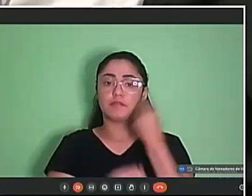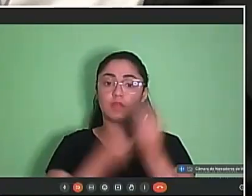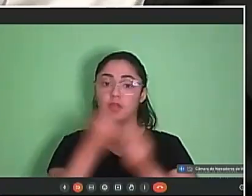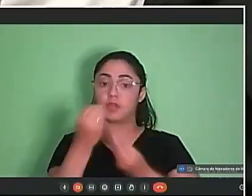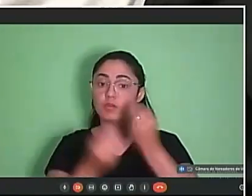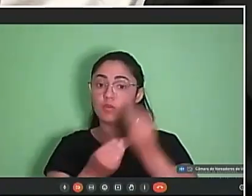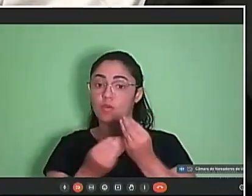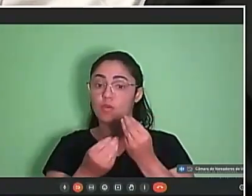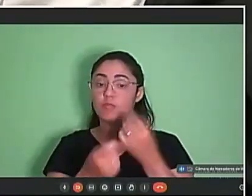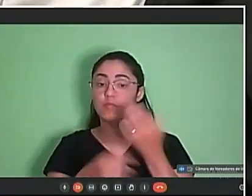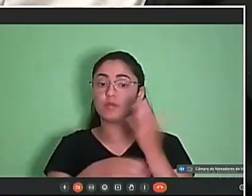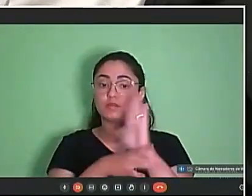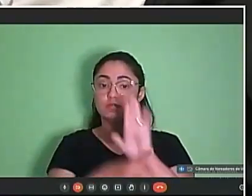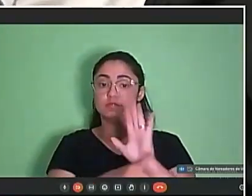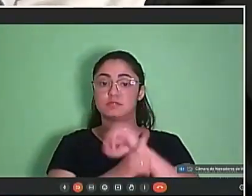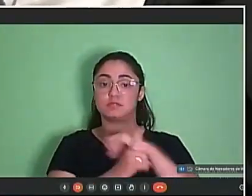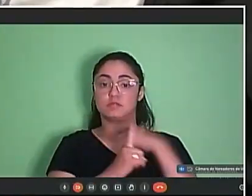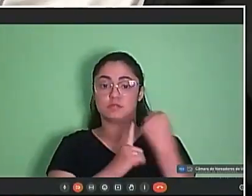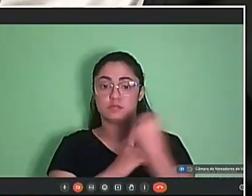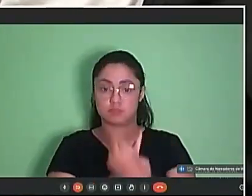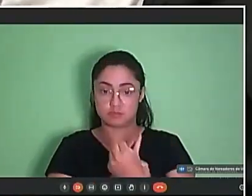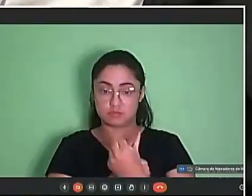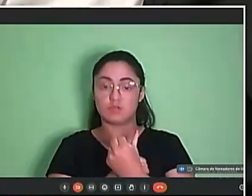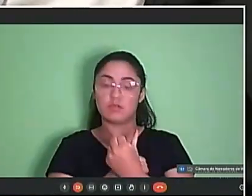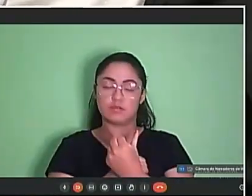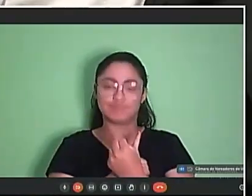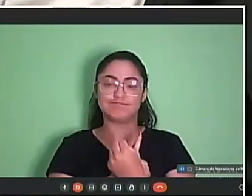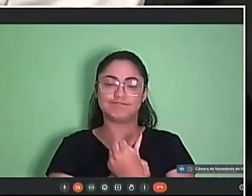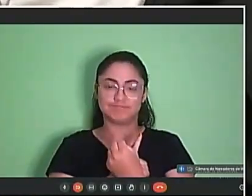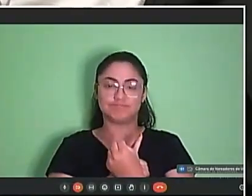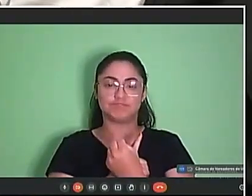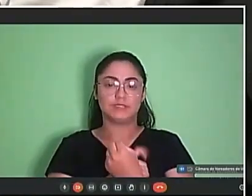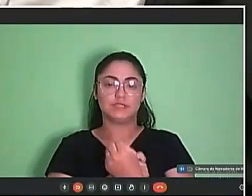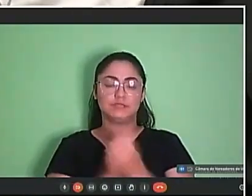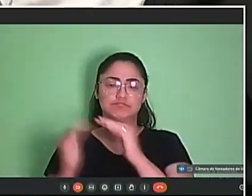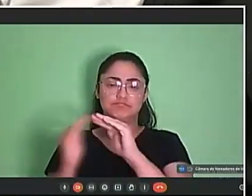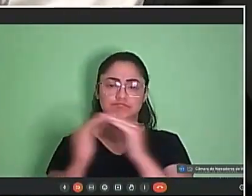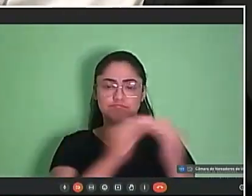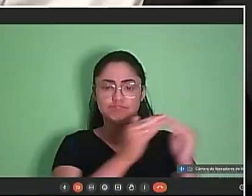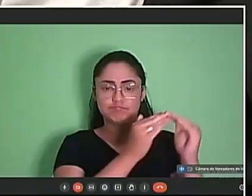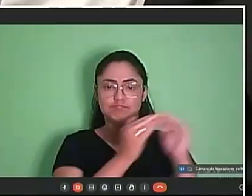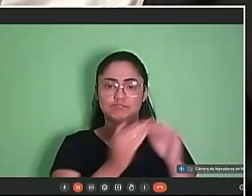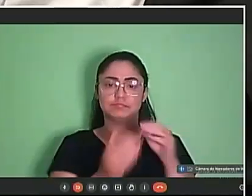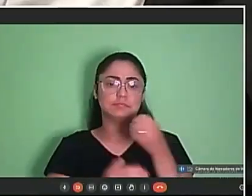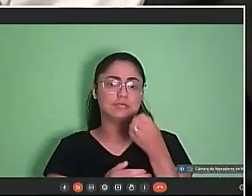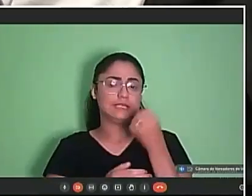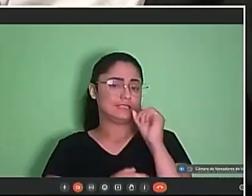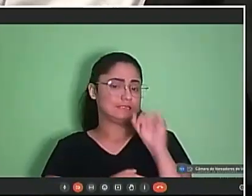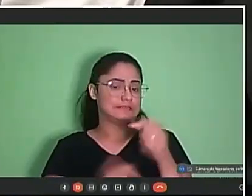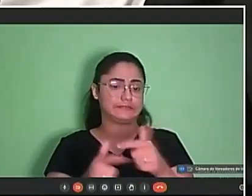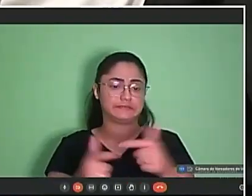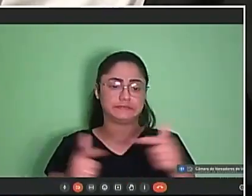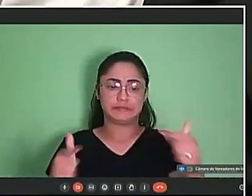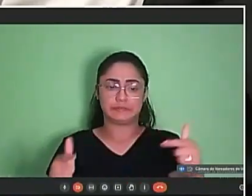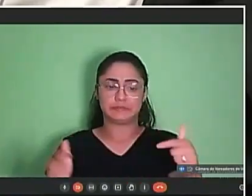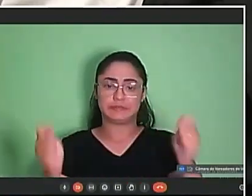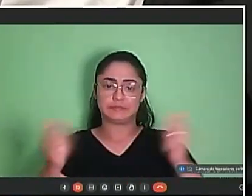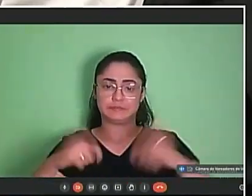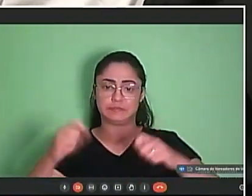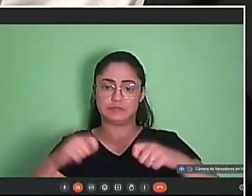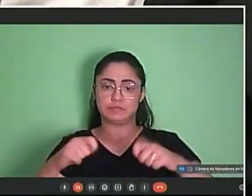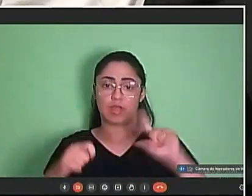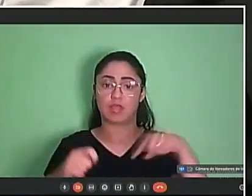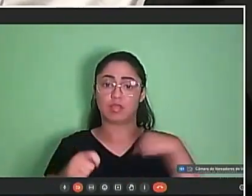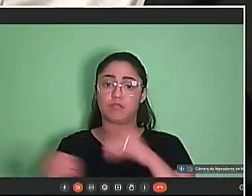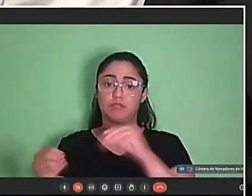tem visitado em loco cada residência, e as residências que não têm condição, a gente estará realocando essas famílias para